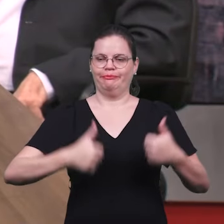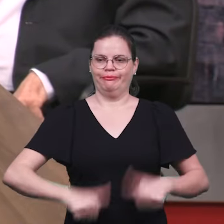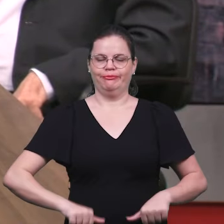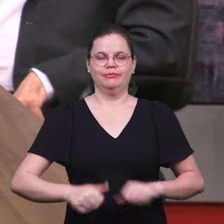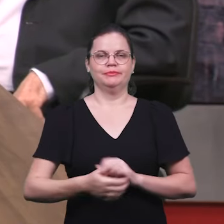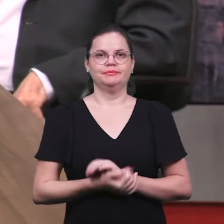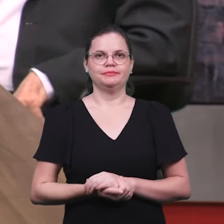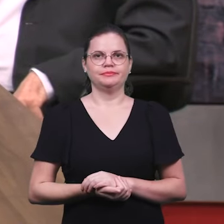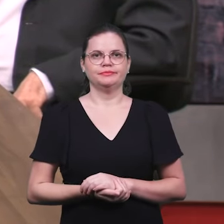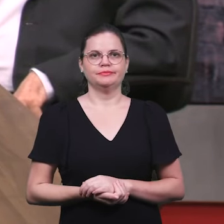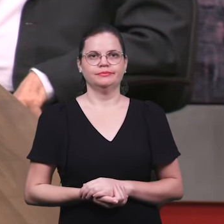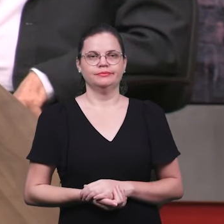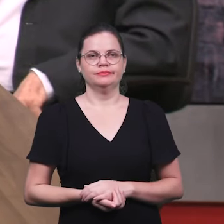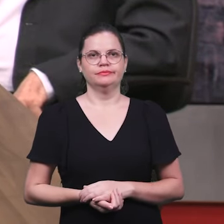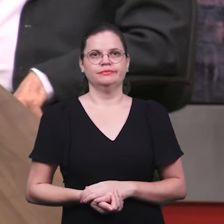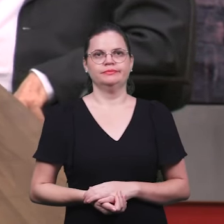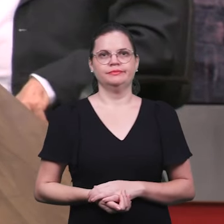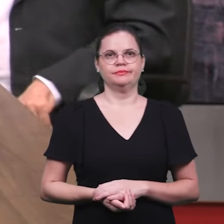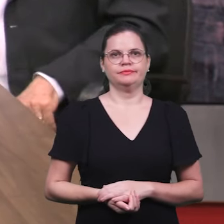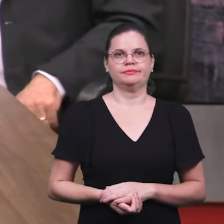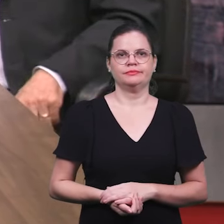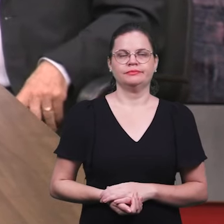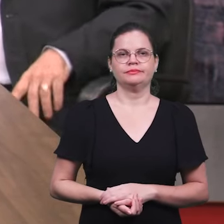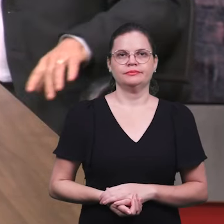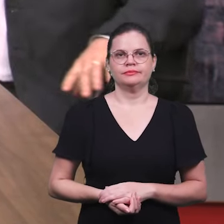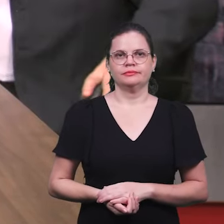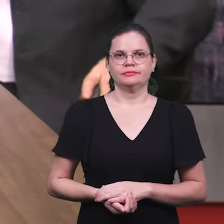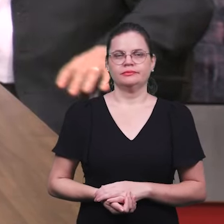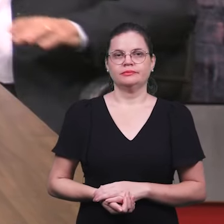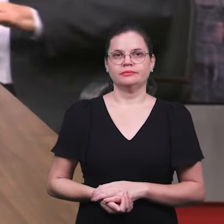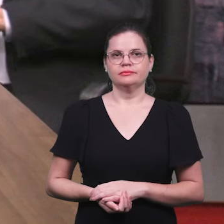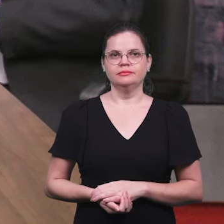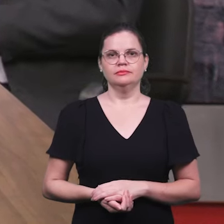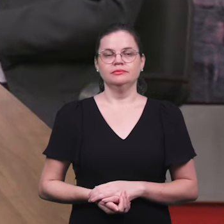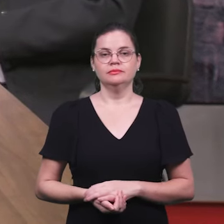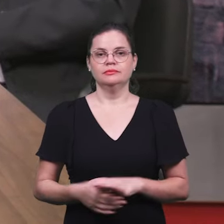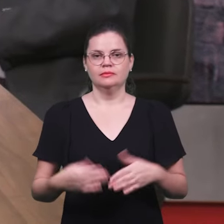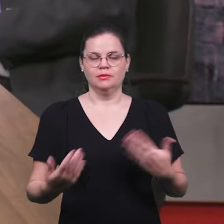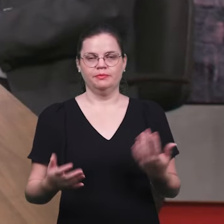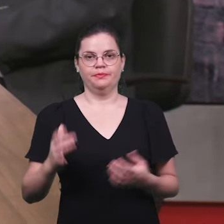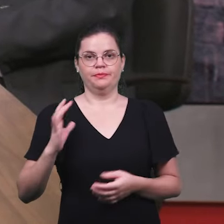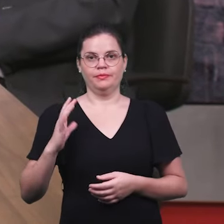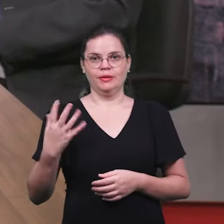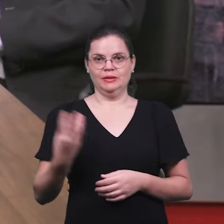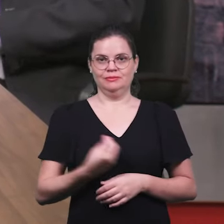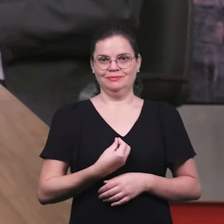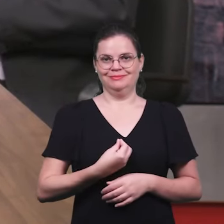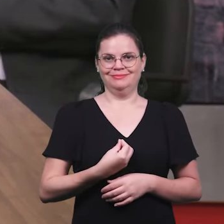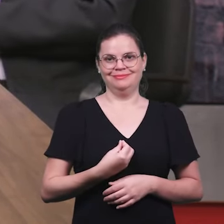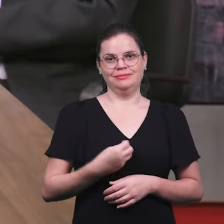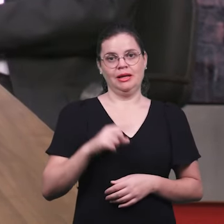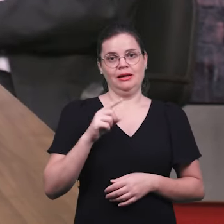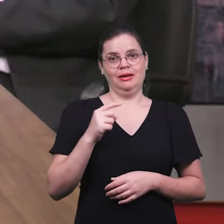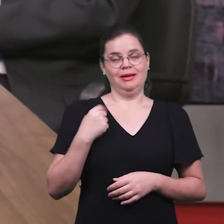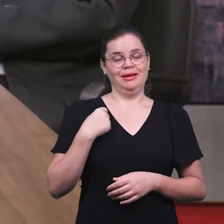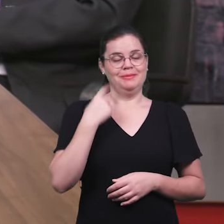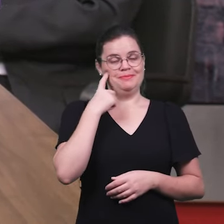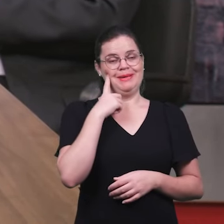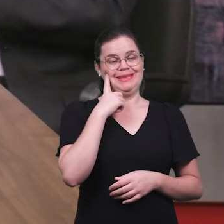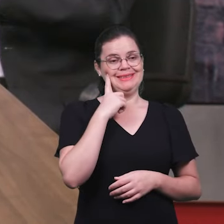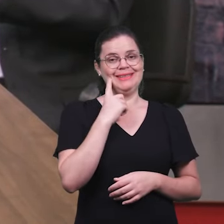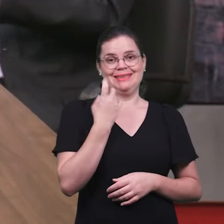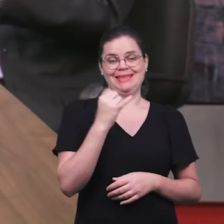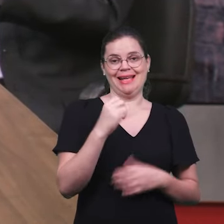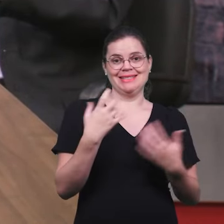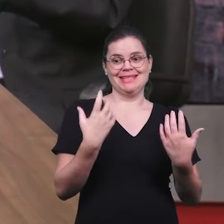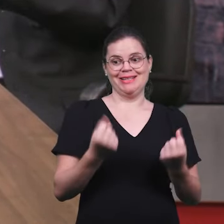verdade, é o seguinte, o Constantino ele se converteu, vamos dizer que sim, se converteu. Se convenceu? Se convenceu. Tem o converter